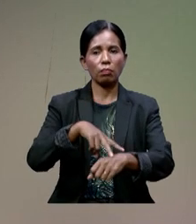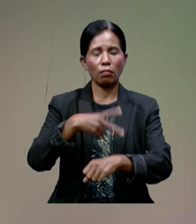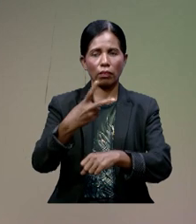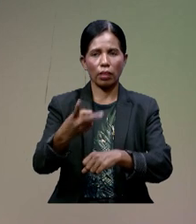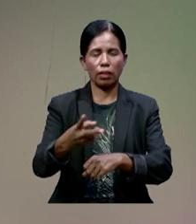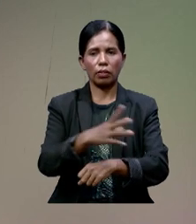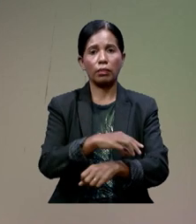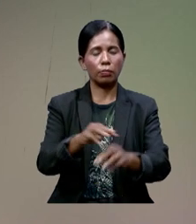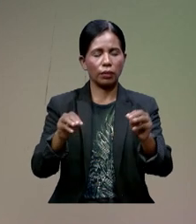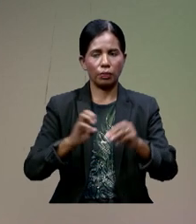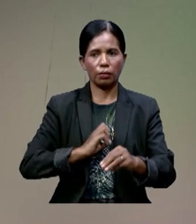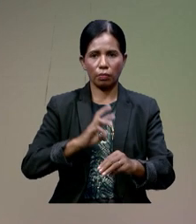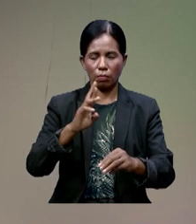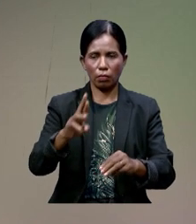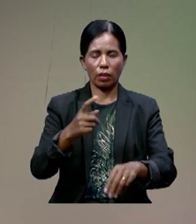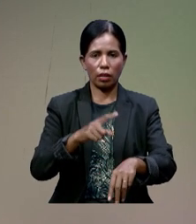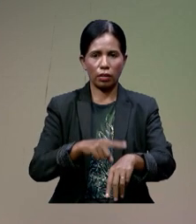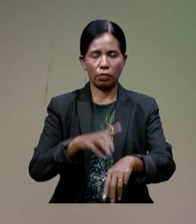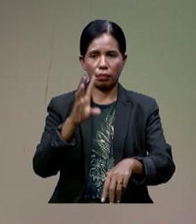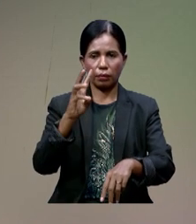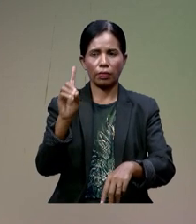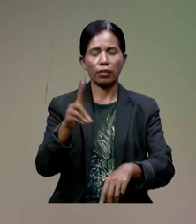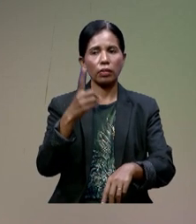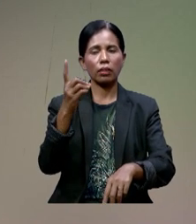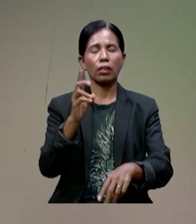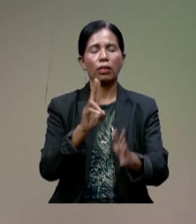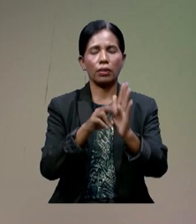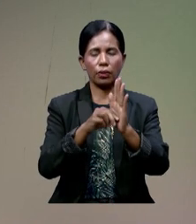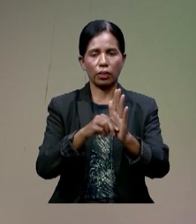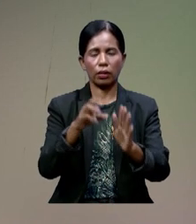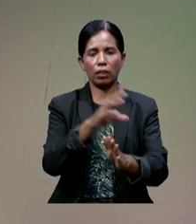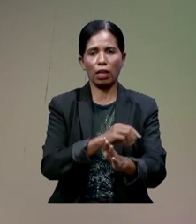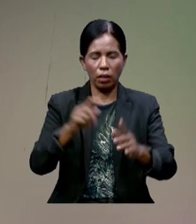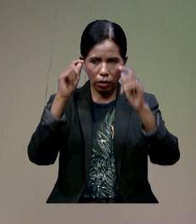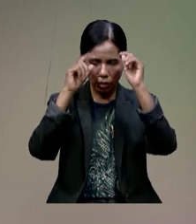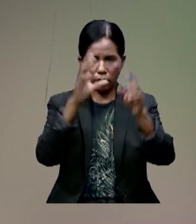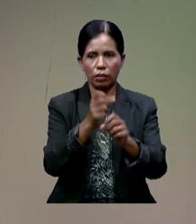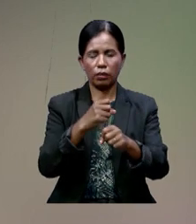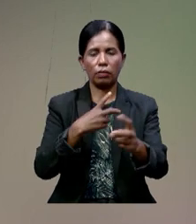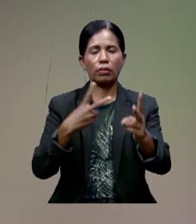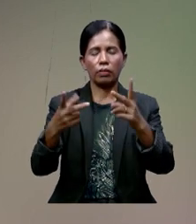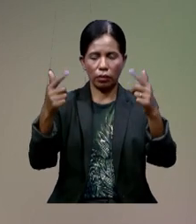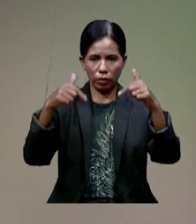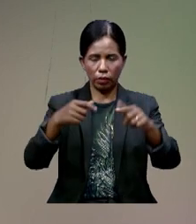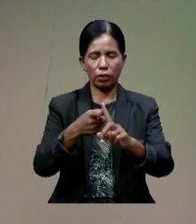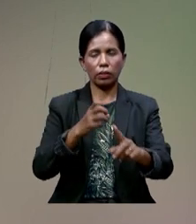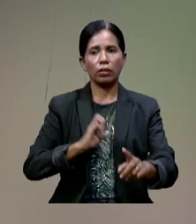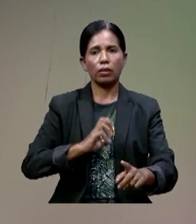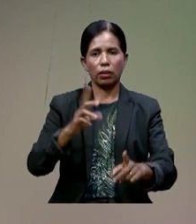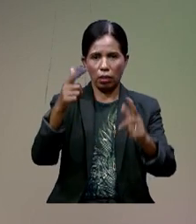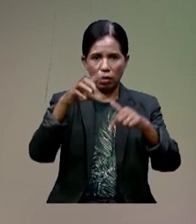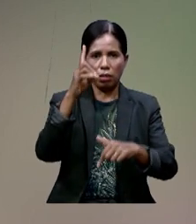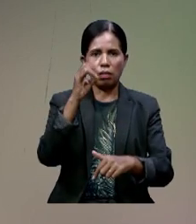Fahiten, município Armeira, Tucunen, Dader, Horas Timor-Leste, Romiobit, Bainhira Haloviaz, em Rússia Armeira Maidili.